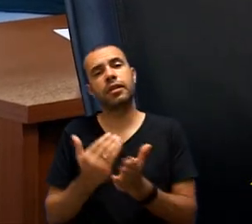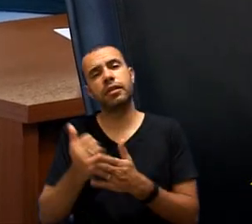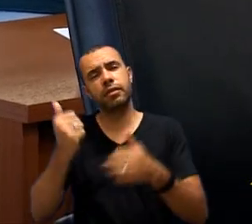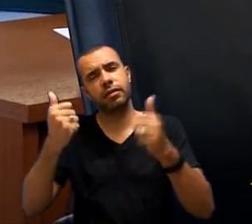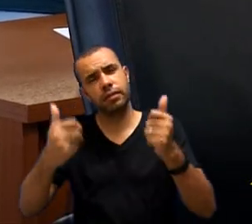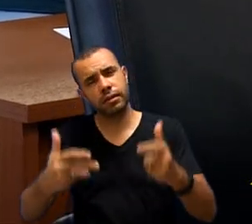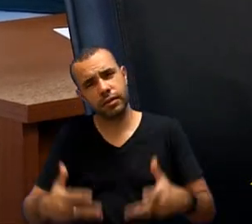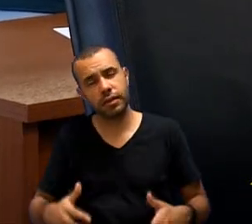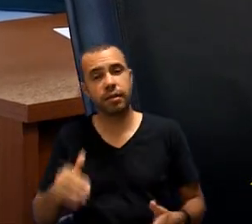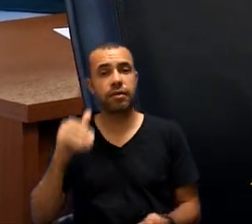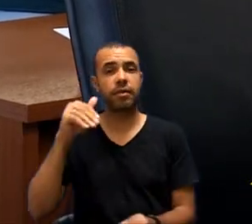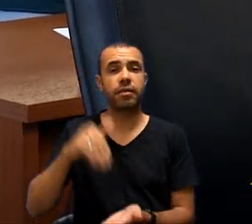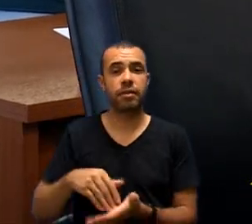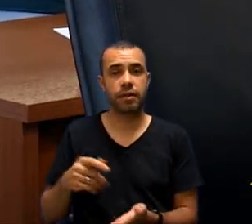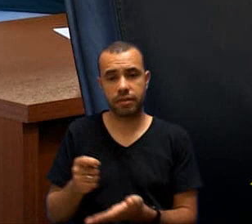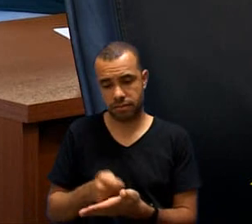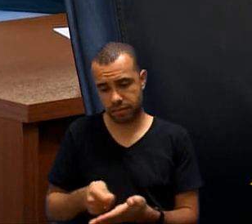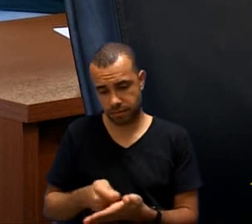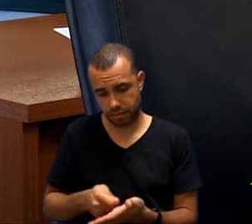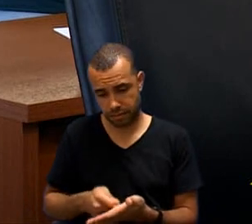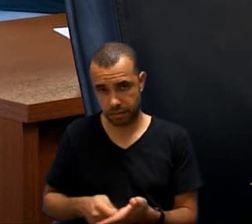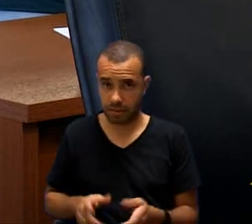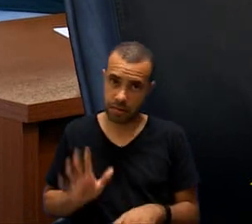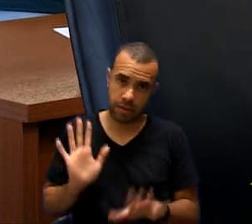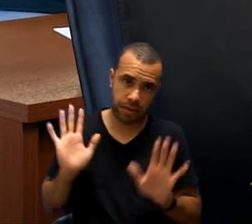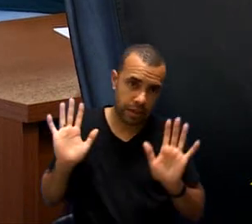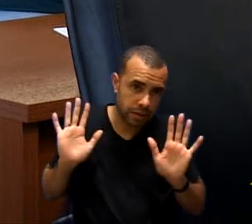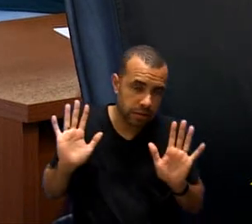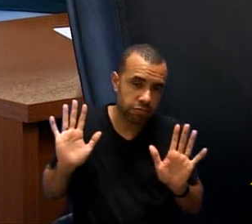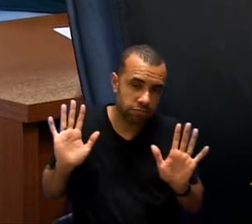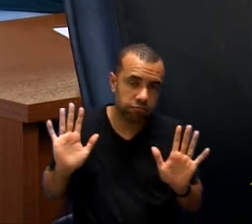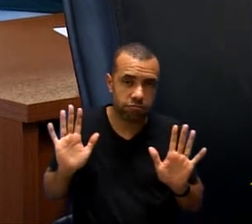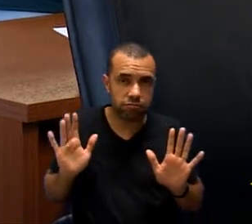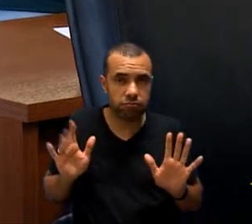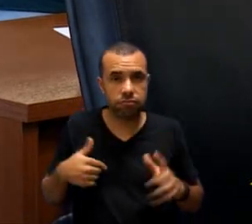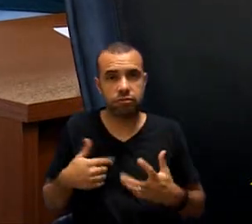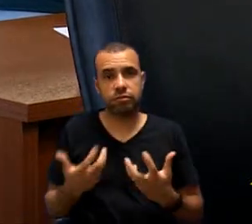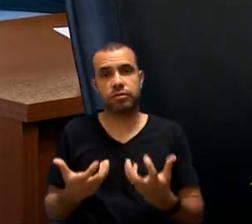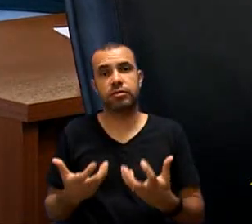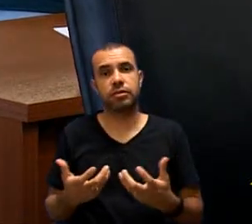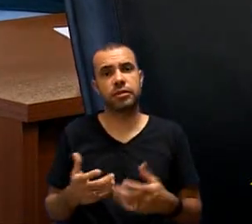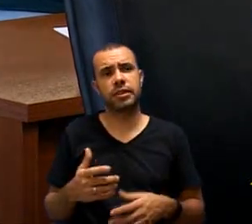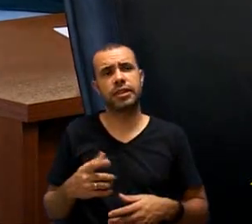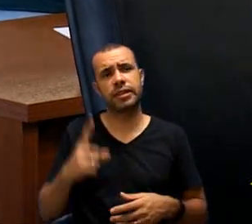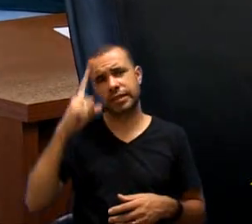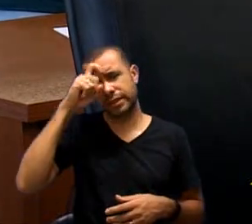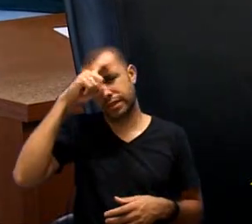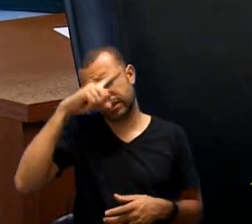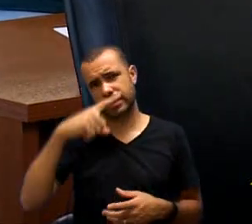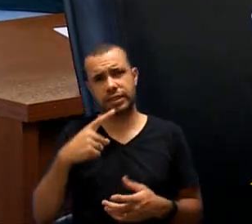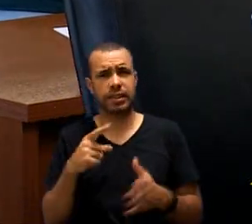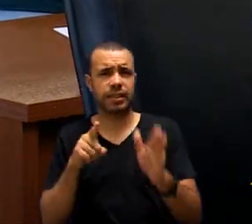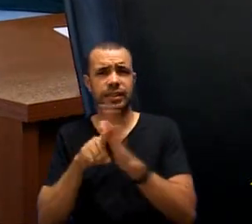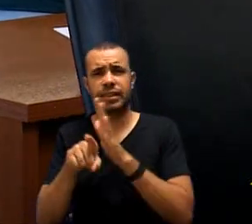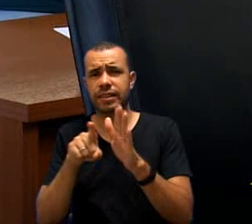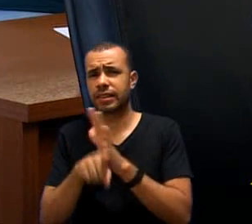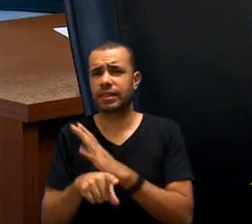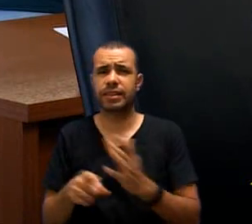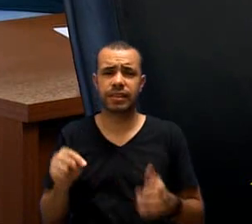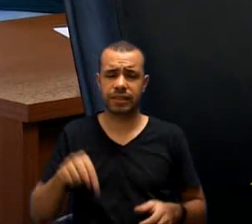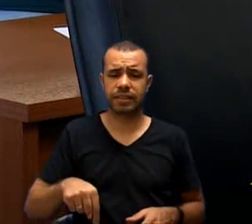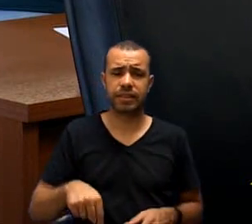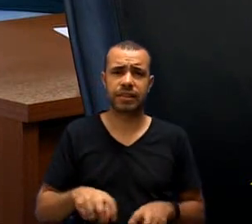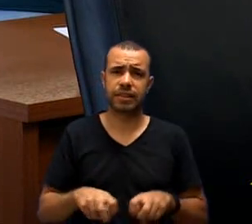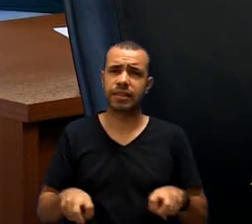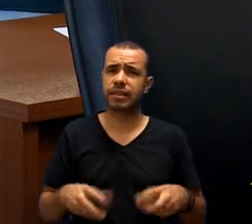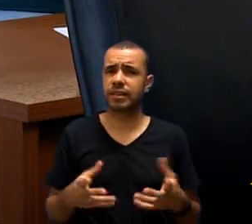e depois, ao final, nós anotaríamos para poder. Não, não estou querendo... É porque eu estou percebendo que está ficando difícil a gente poder fazer as perguntas aqui embaixo. Geralmente,